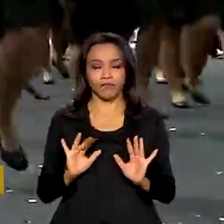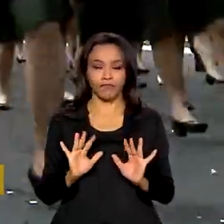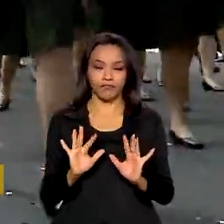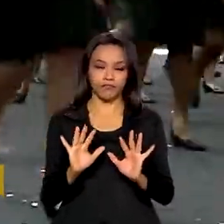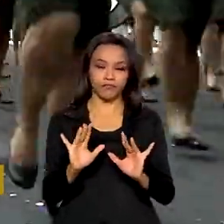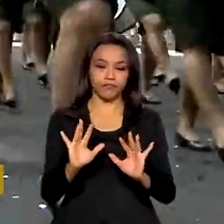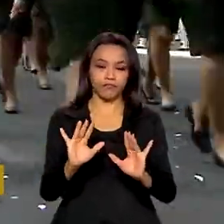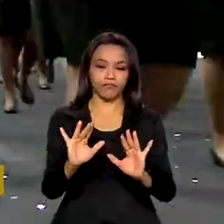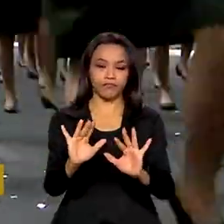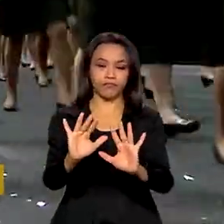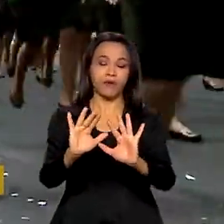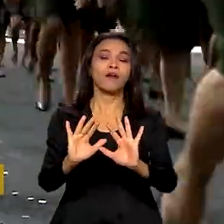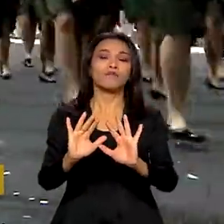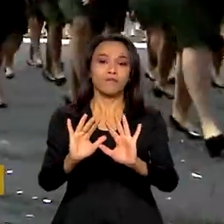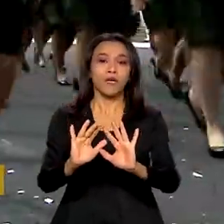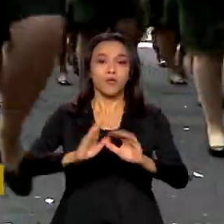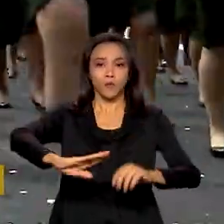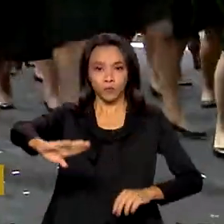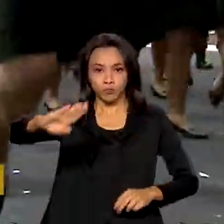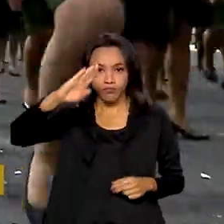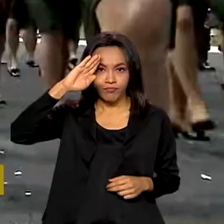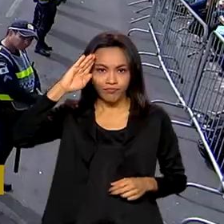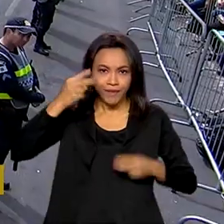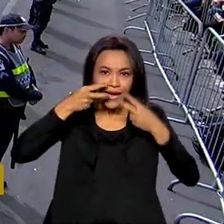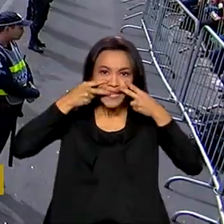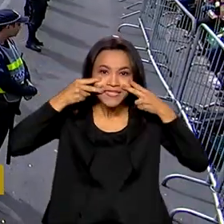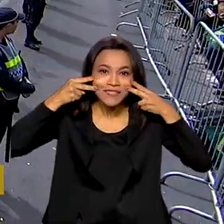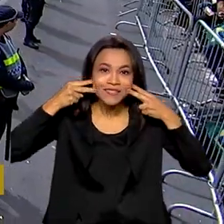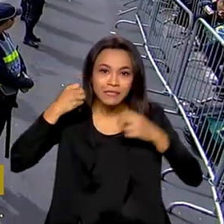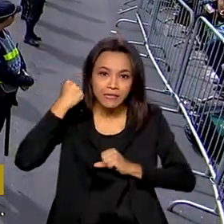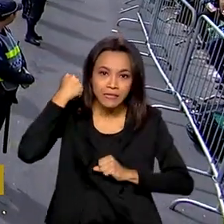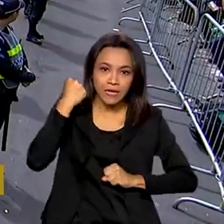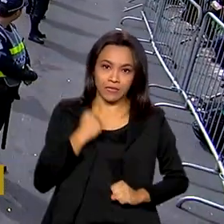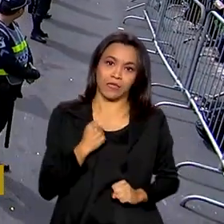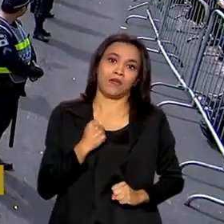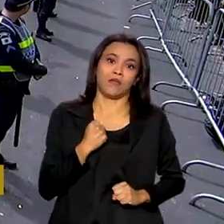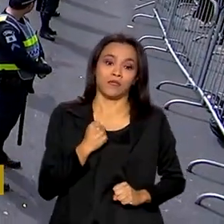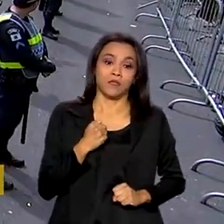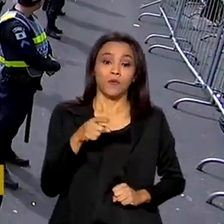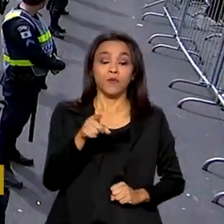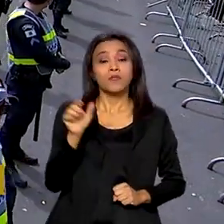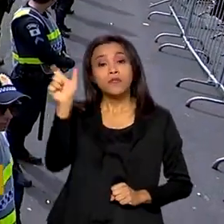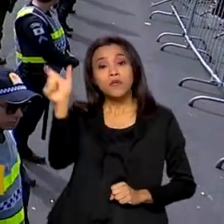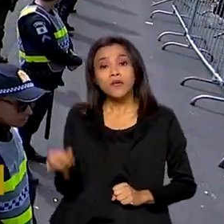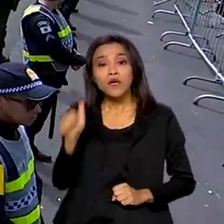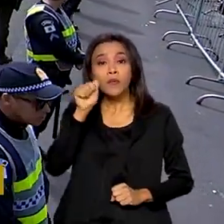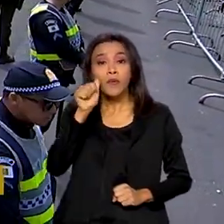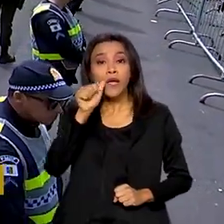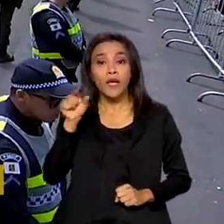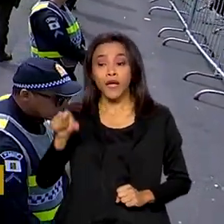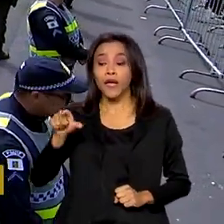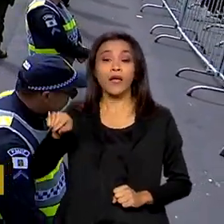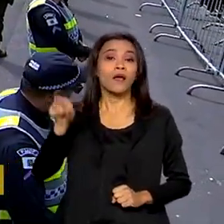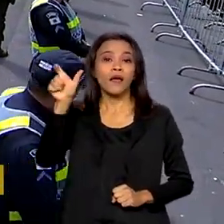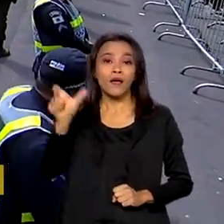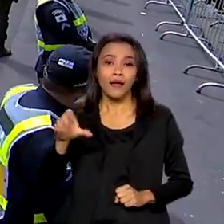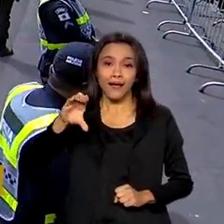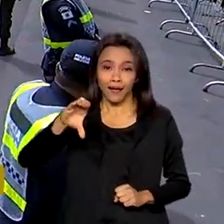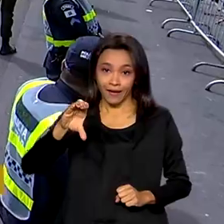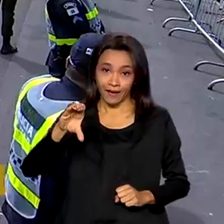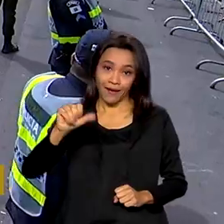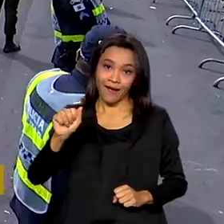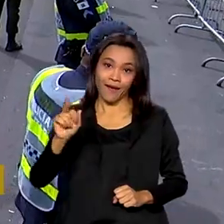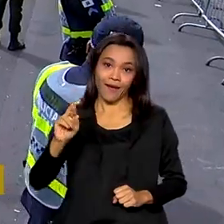nosso Exército. Eu não mencionei aqui, mas a Coronel Carla é da turma mais antiga, né,